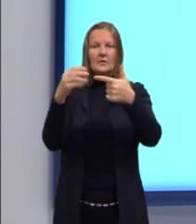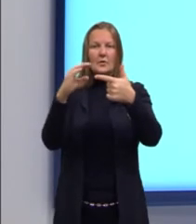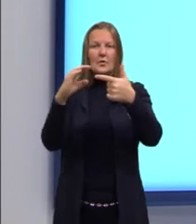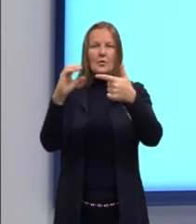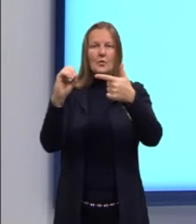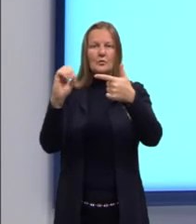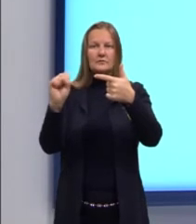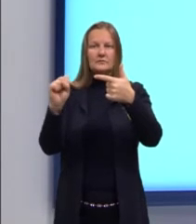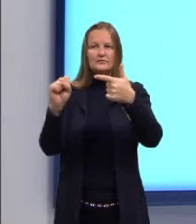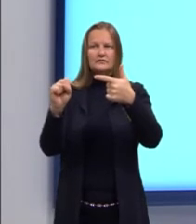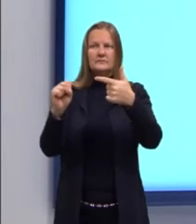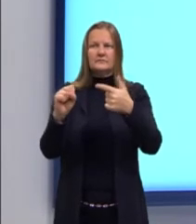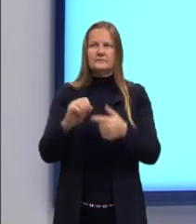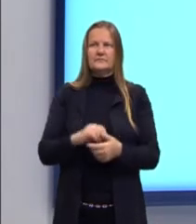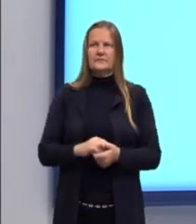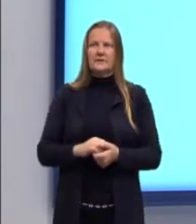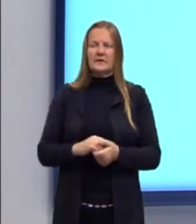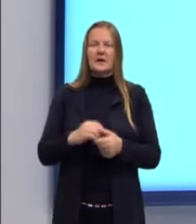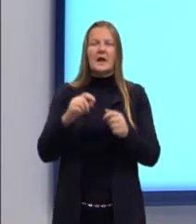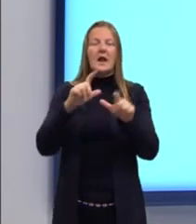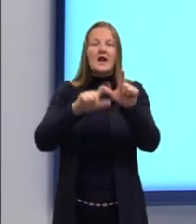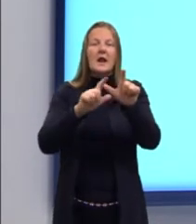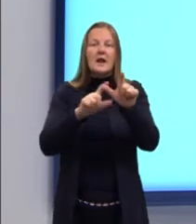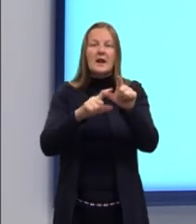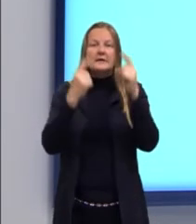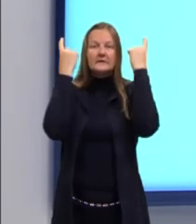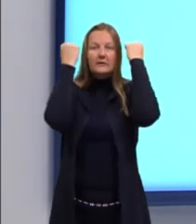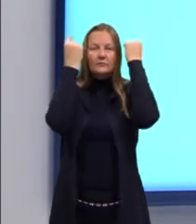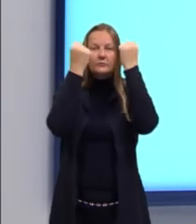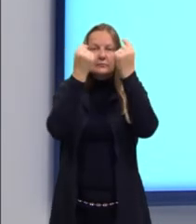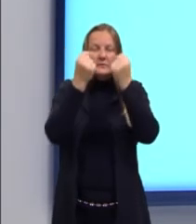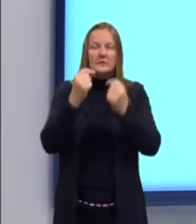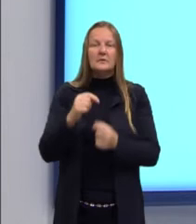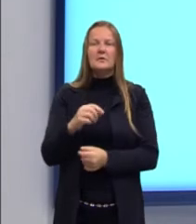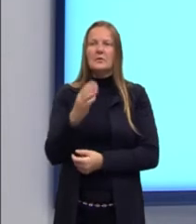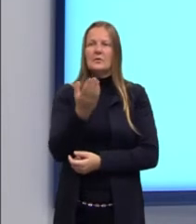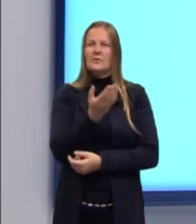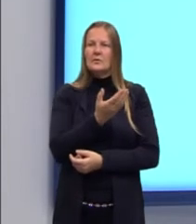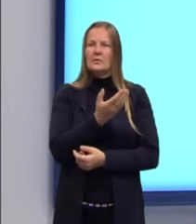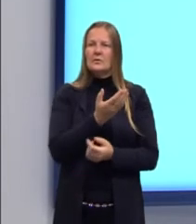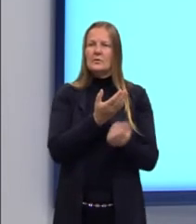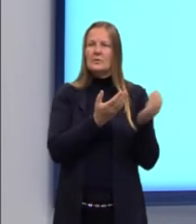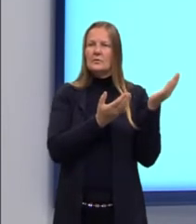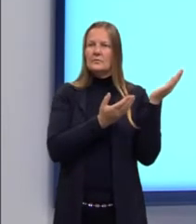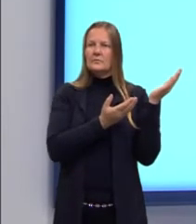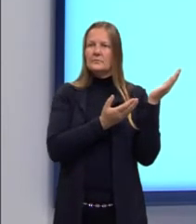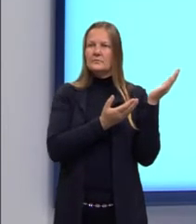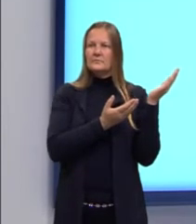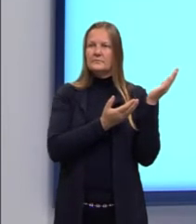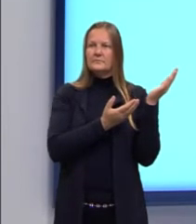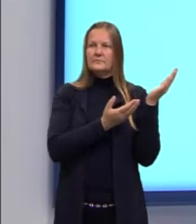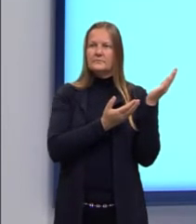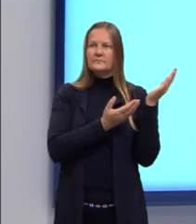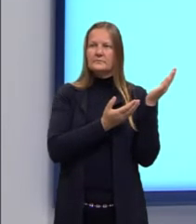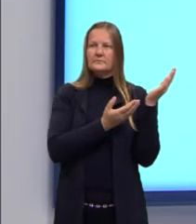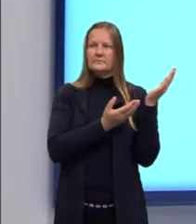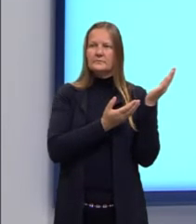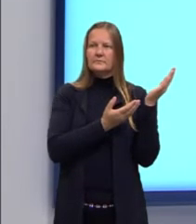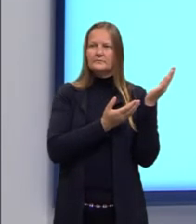é o ômega minúsculo ou então a nossa relação vai ser do tipo P de t igual a mais ou menos